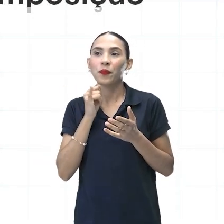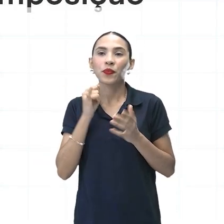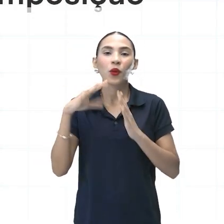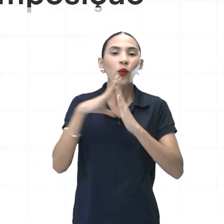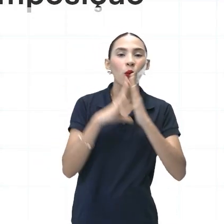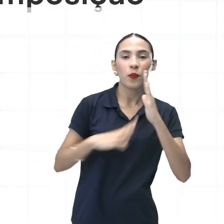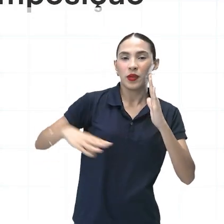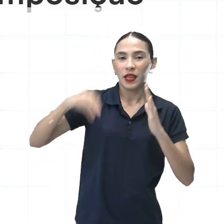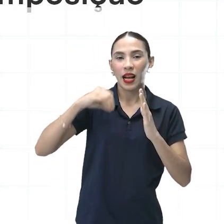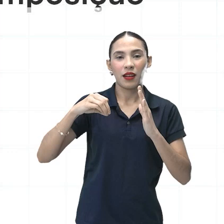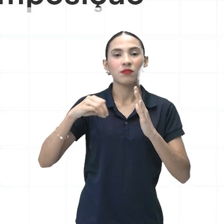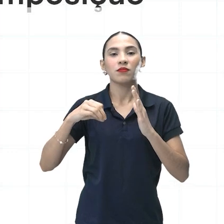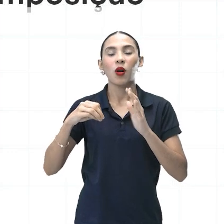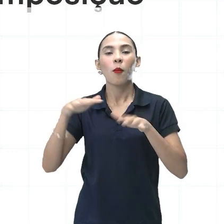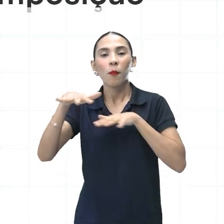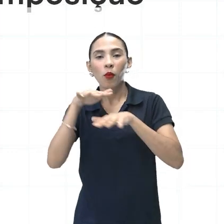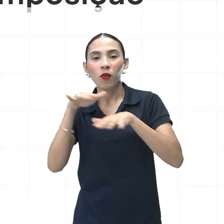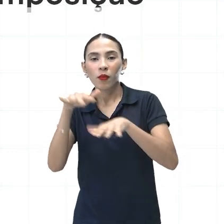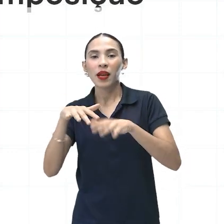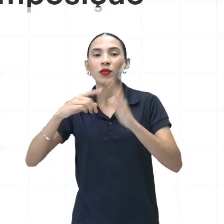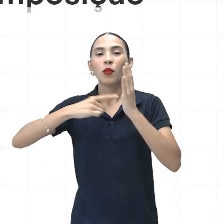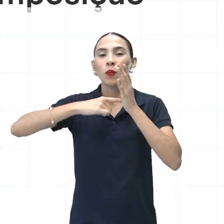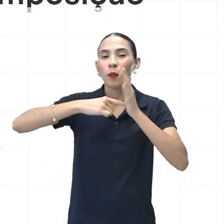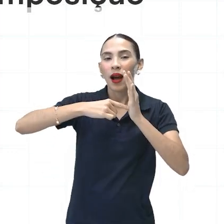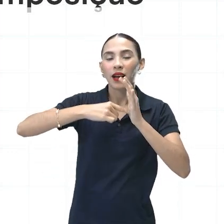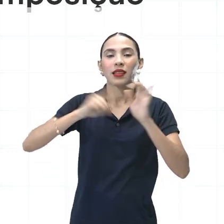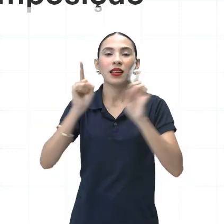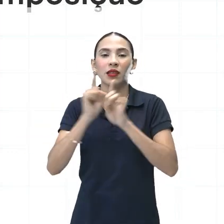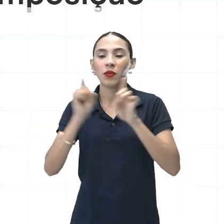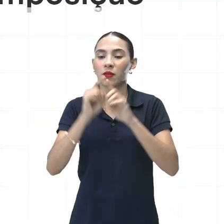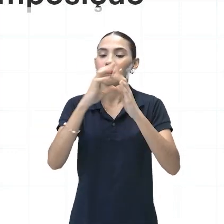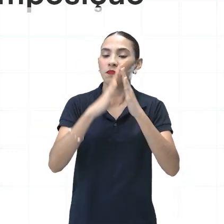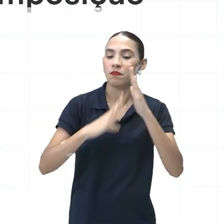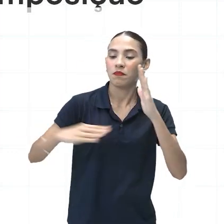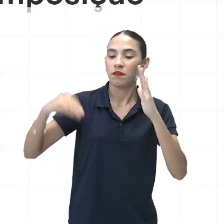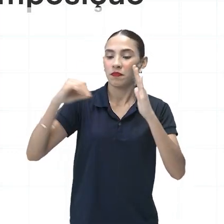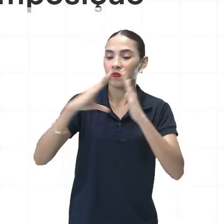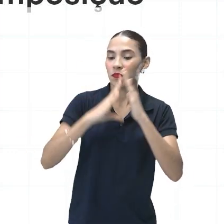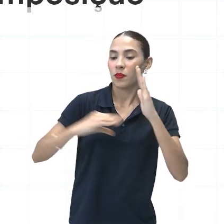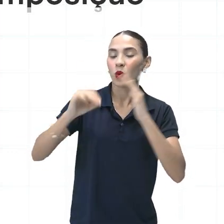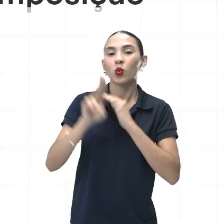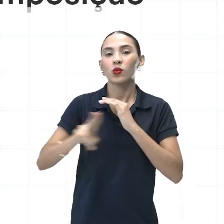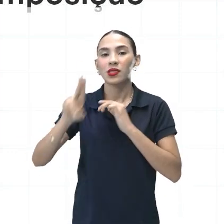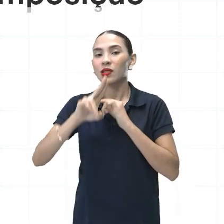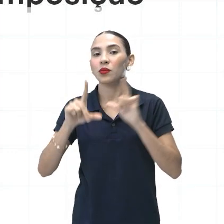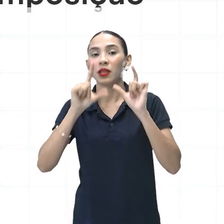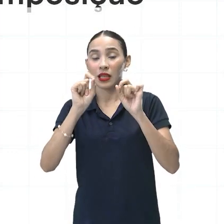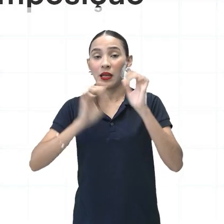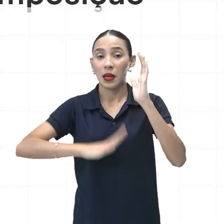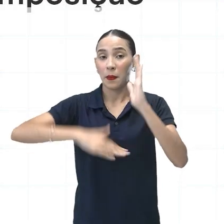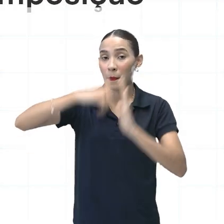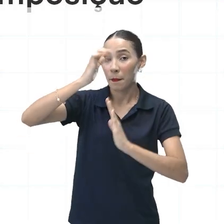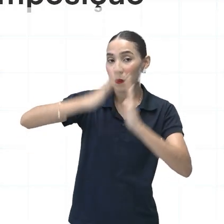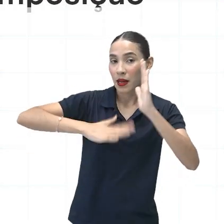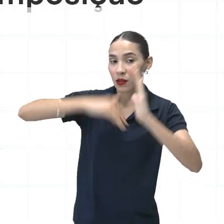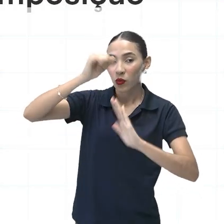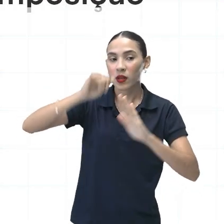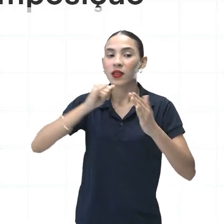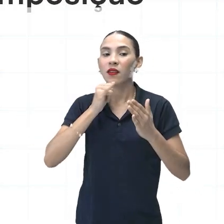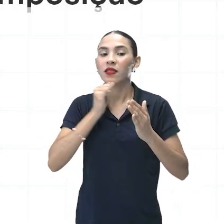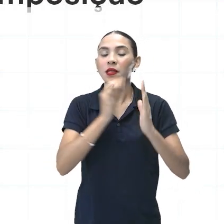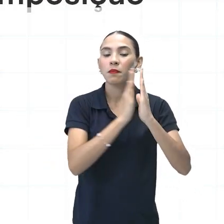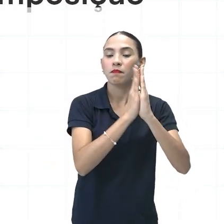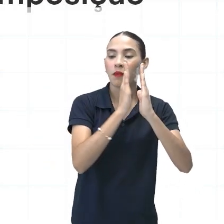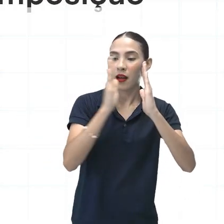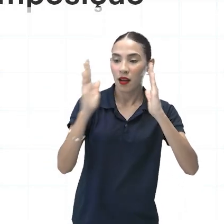das máquinas, repetir os movimentos através da pintura. Então, ele repetia uma